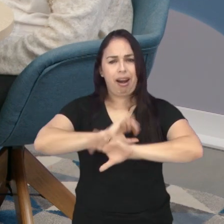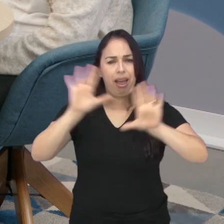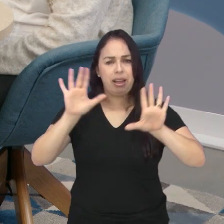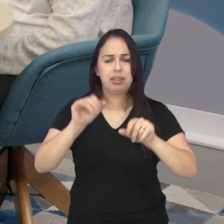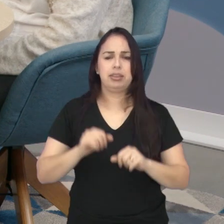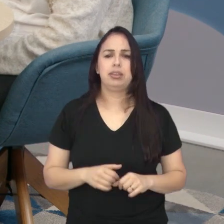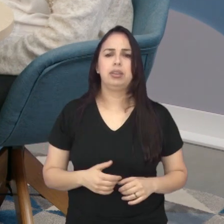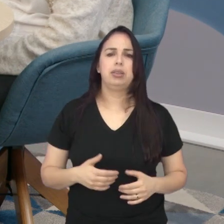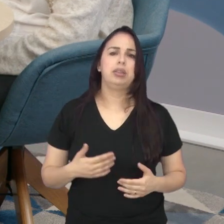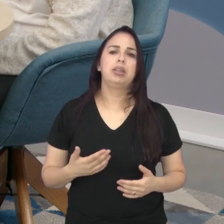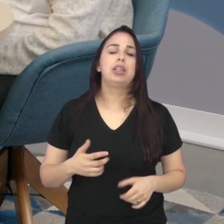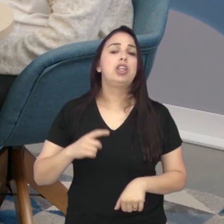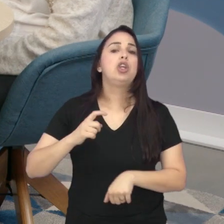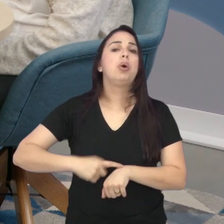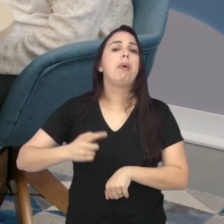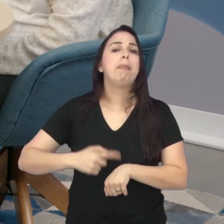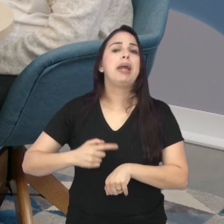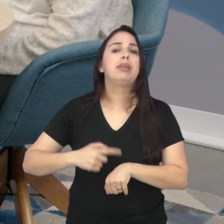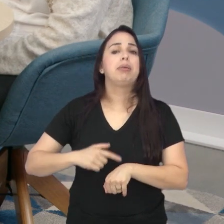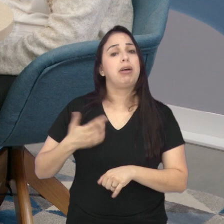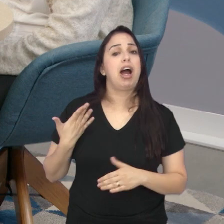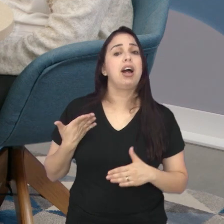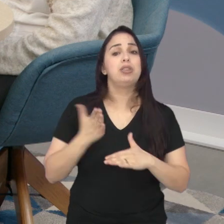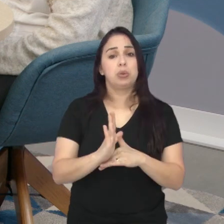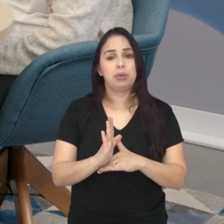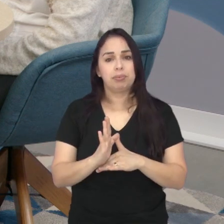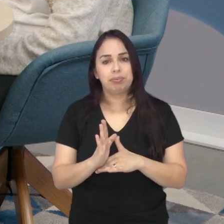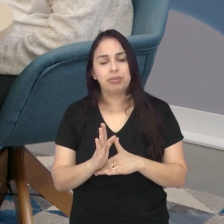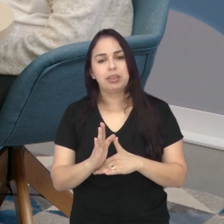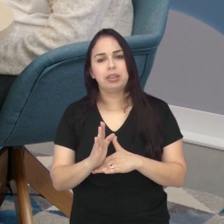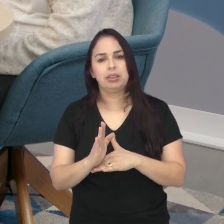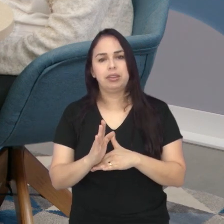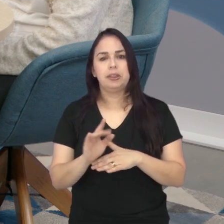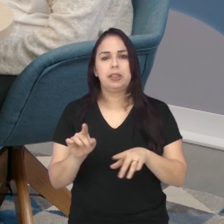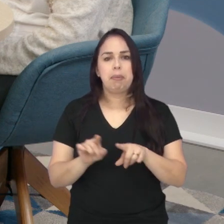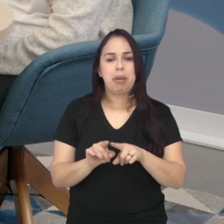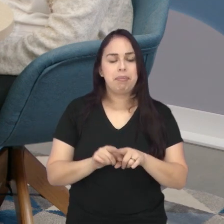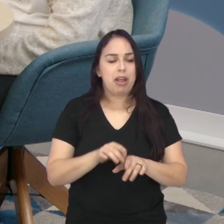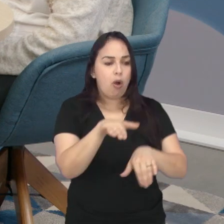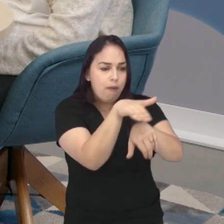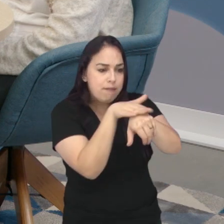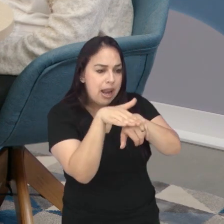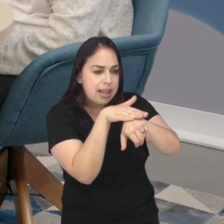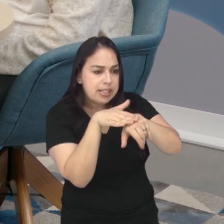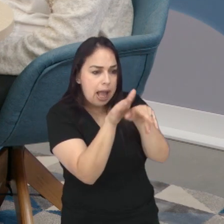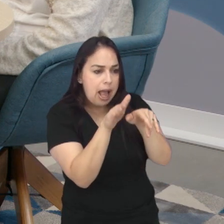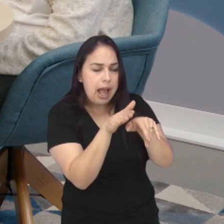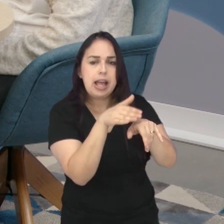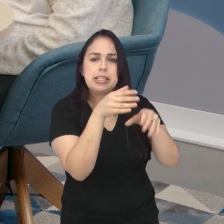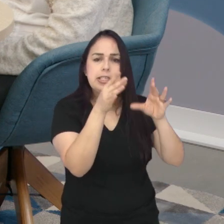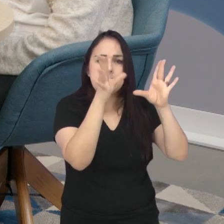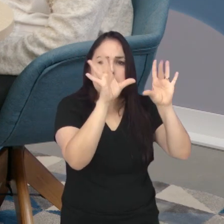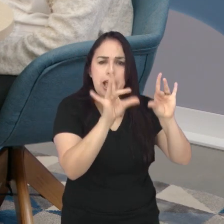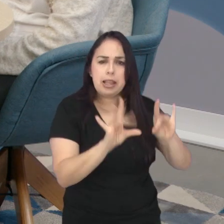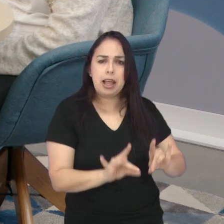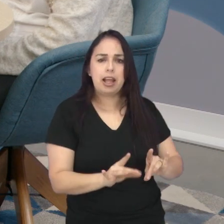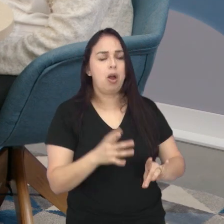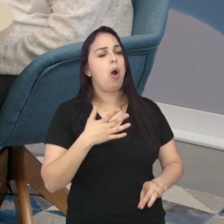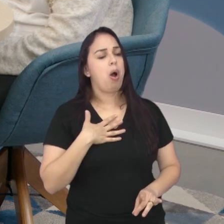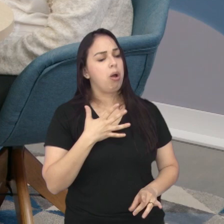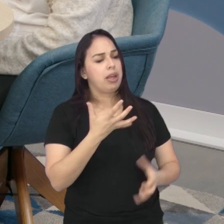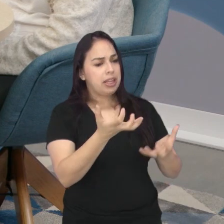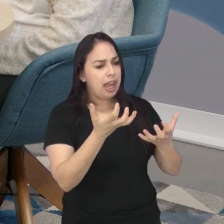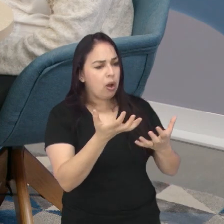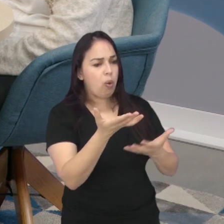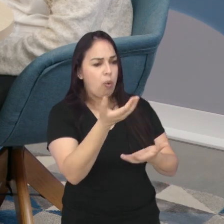casa, qual que vocês acham que seria o ponto? Assim, falar livremente com a pessoa, se você for mais próximo, olha, estou